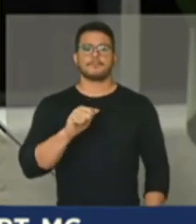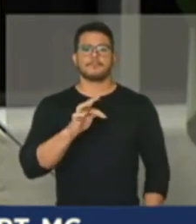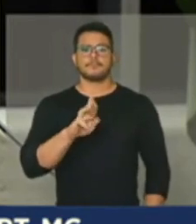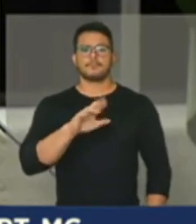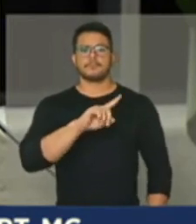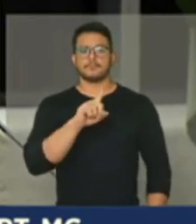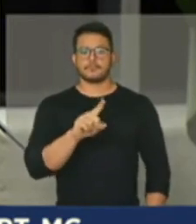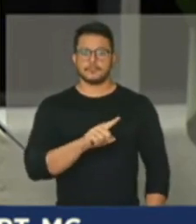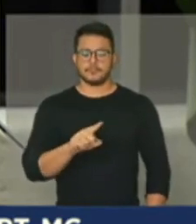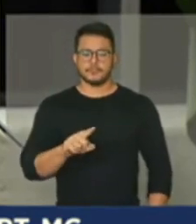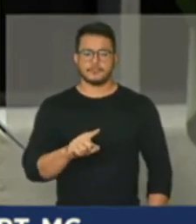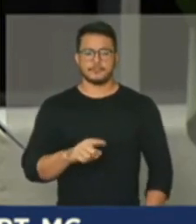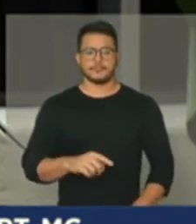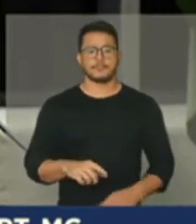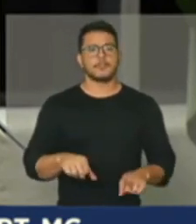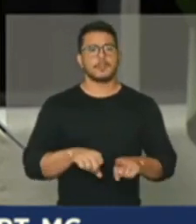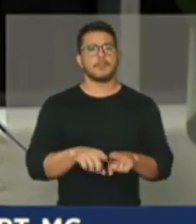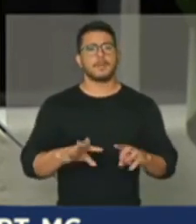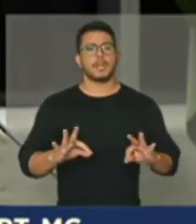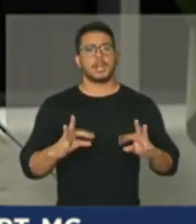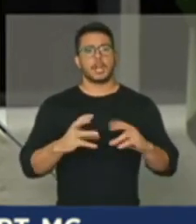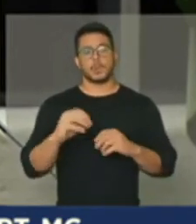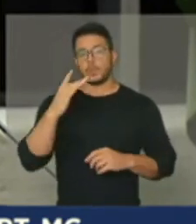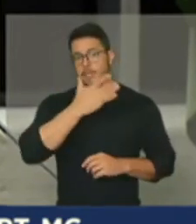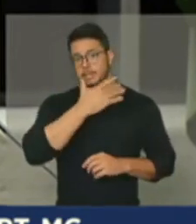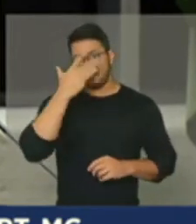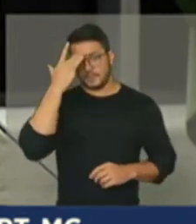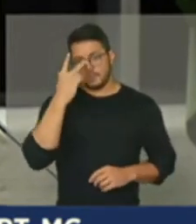de todo o Partido dos Trabalhadores, para que ela